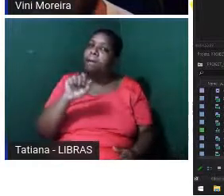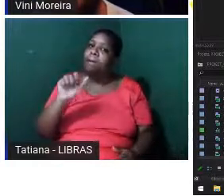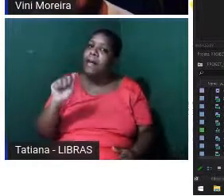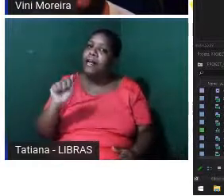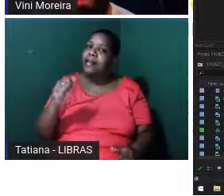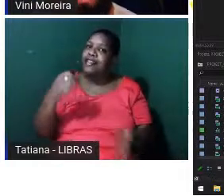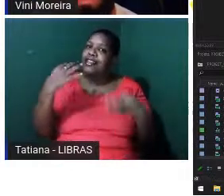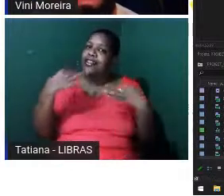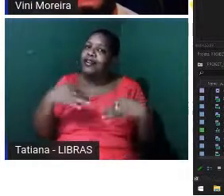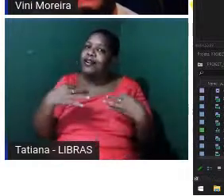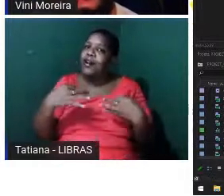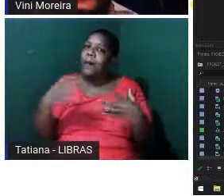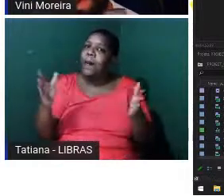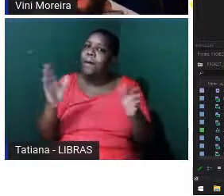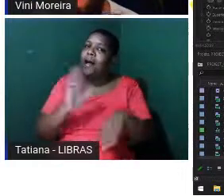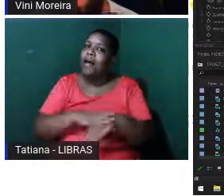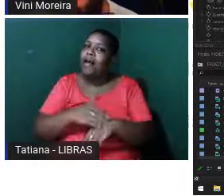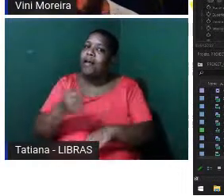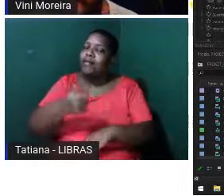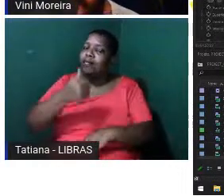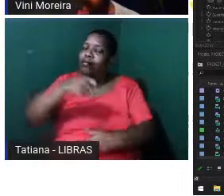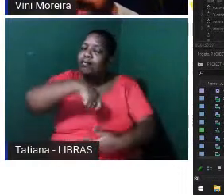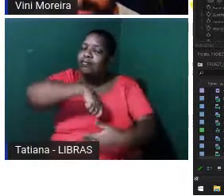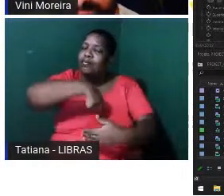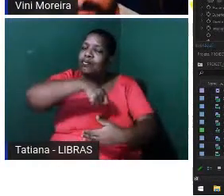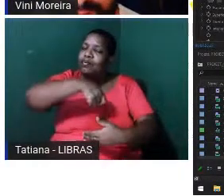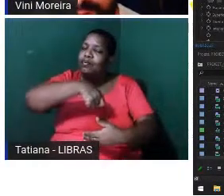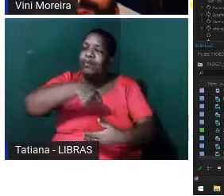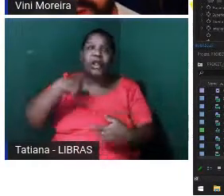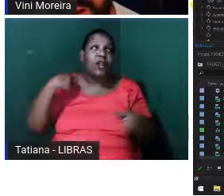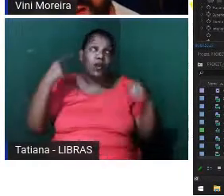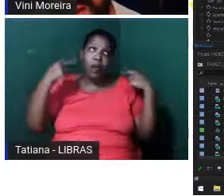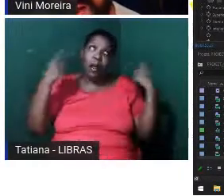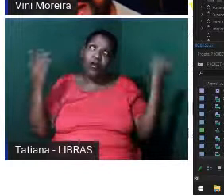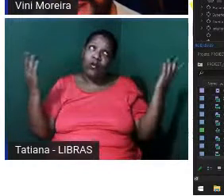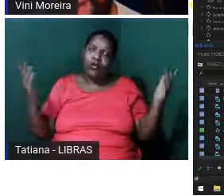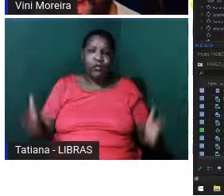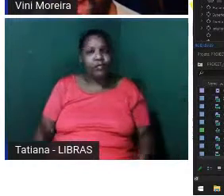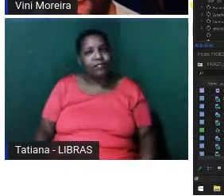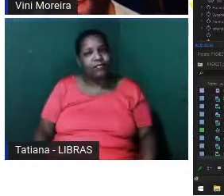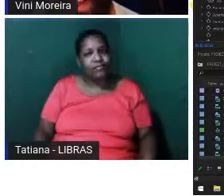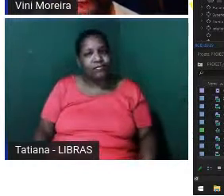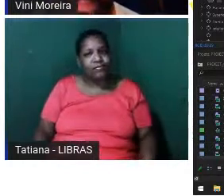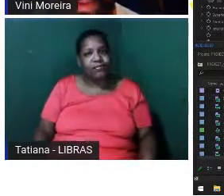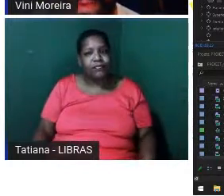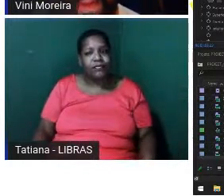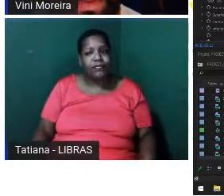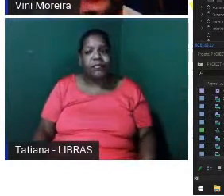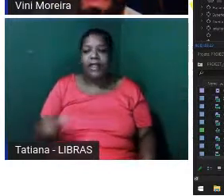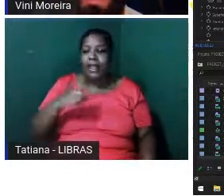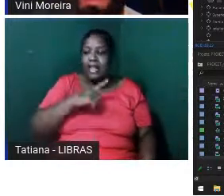perfeita que a gente já vem na nossa vida né Olá eu sou maluco Oi e a gente tem exemplos e mais exemplos